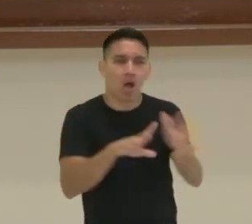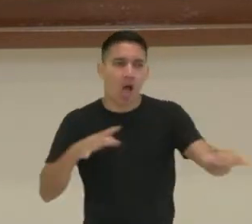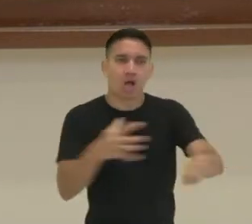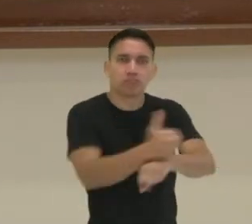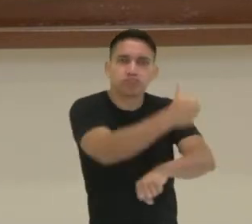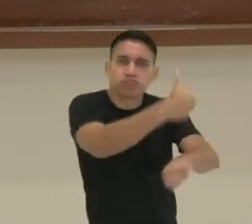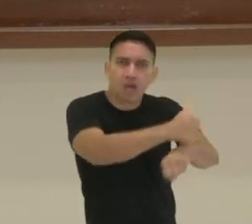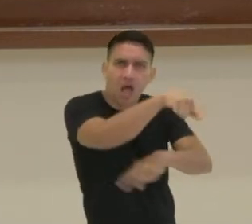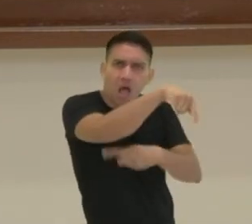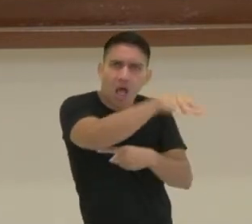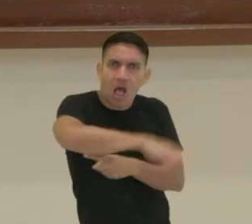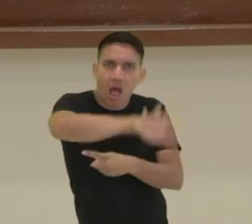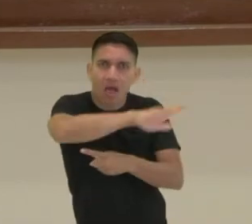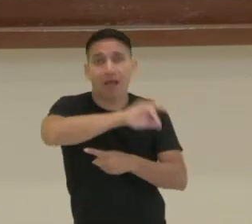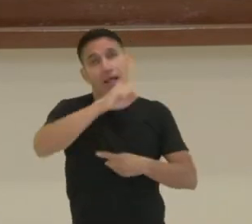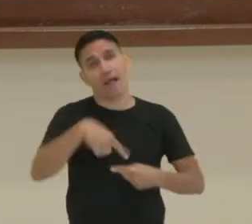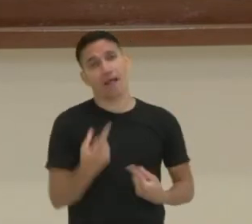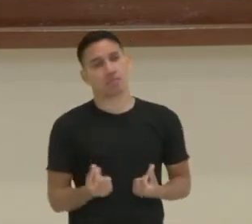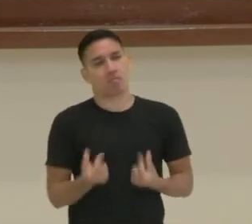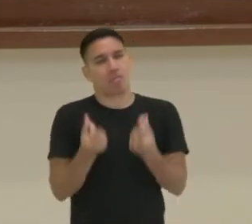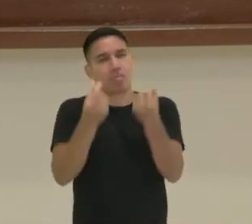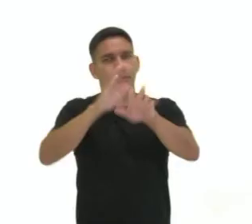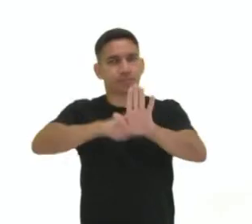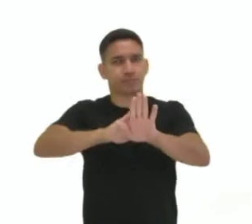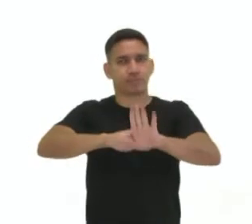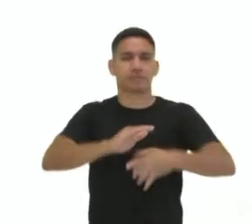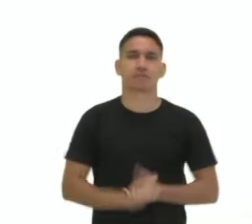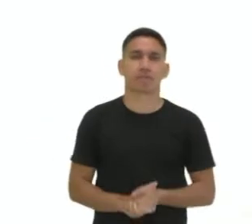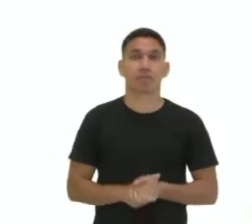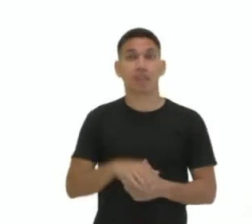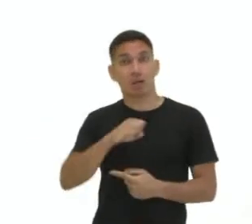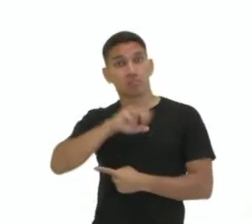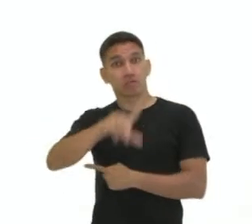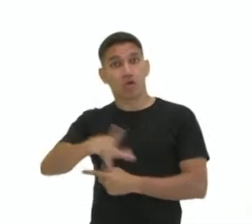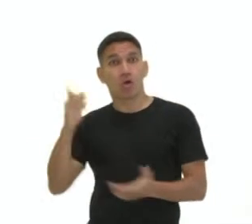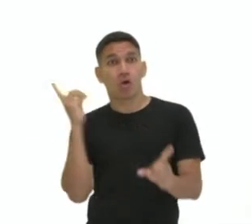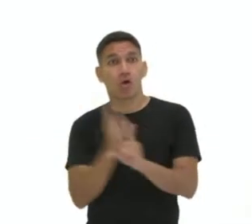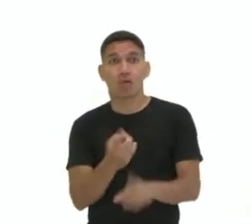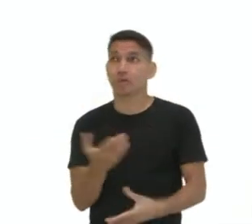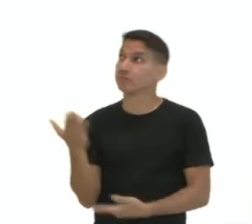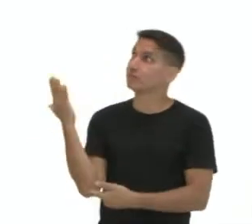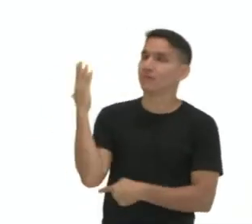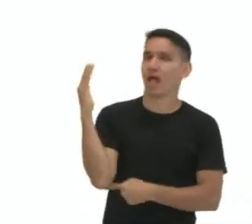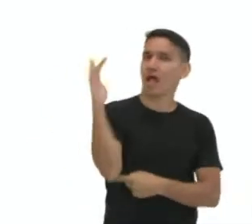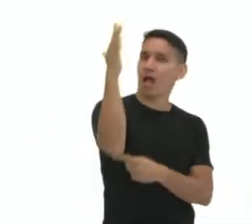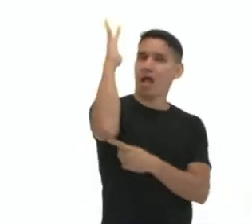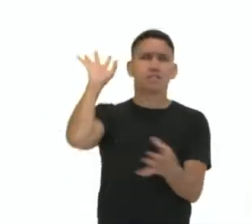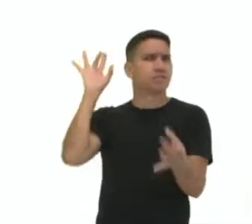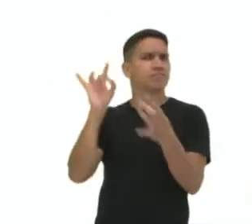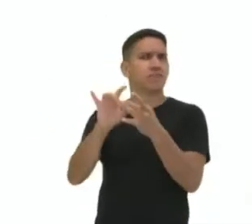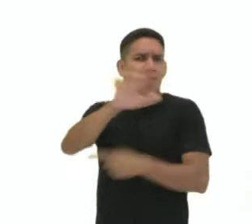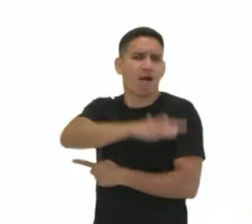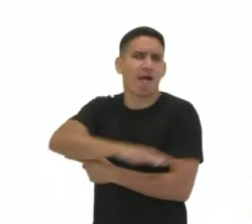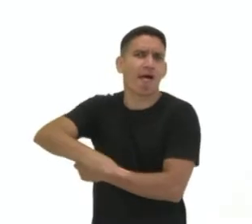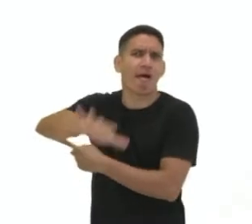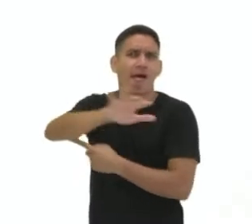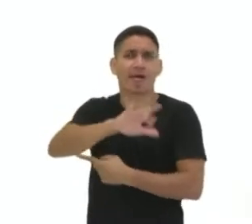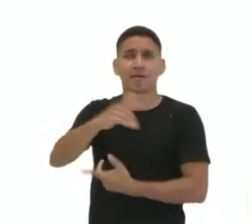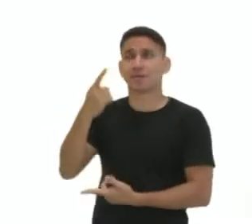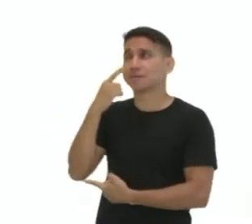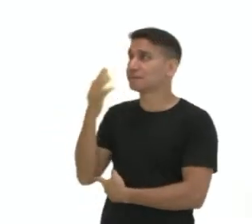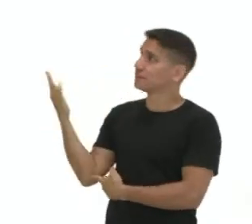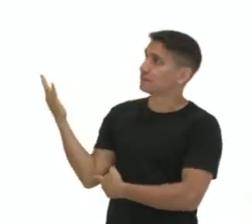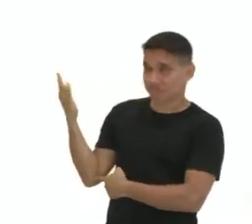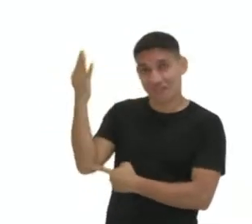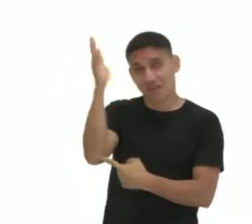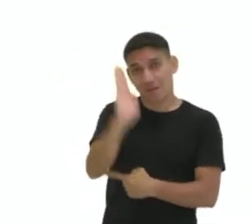com essas terras. Os portugueses encontraram uma árvore típica da Mata Atlântica, o pau-brasil, com